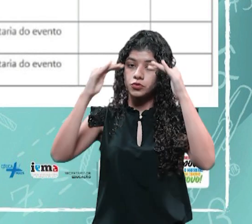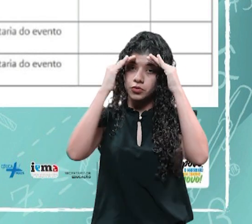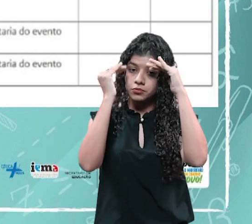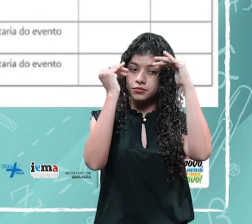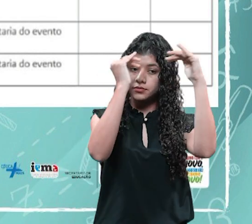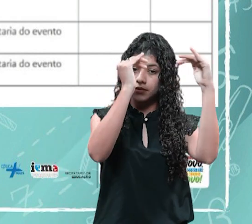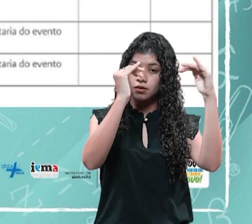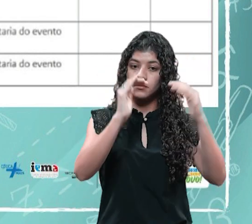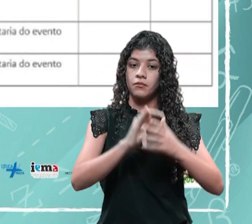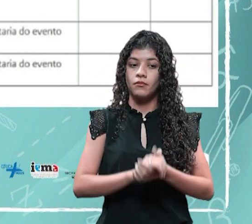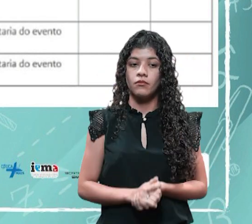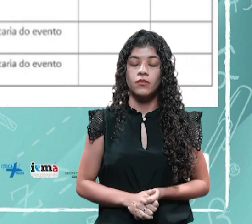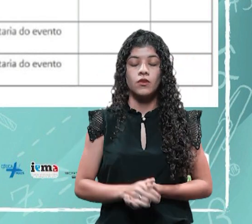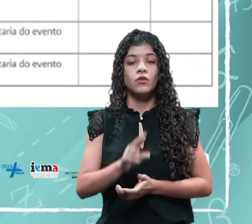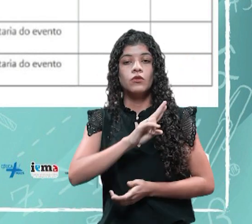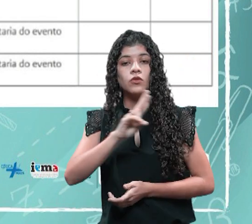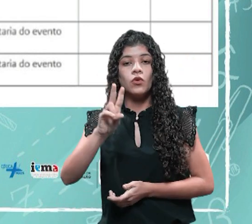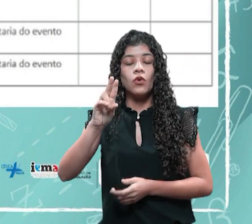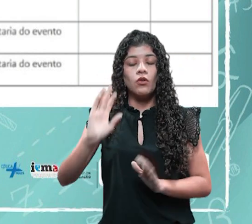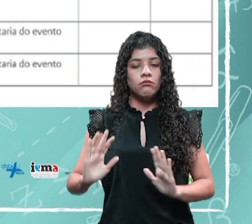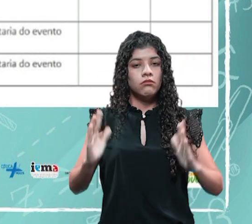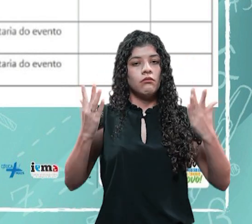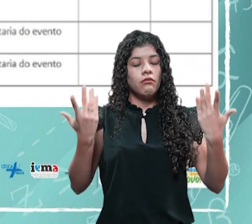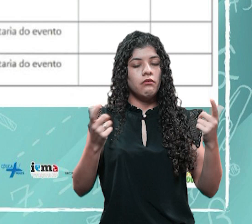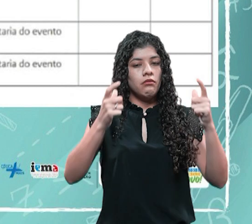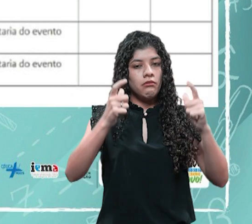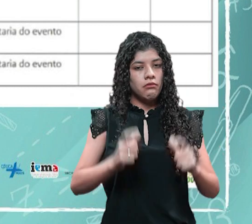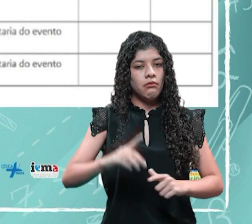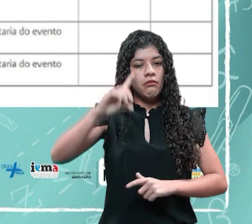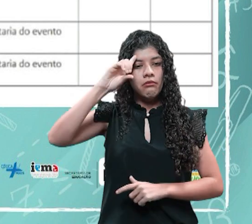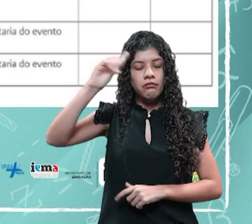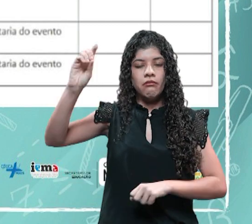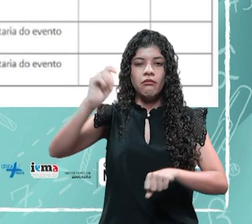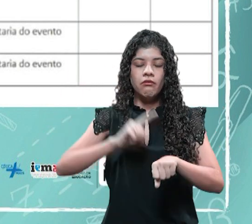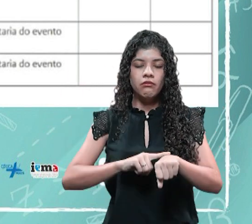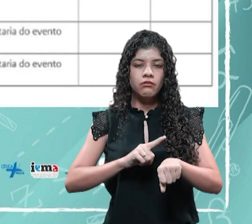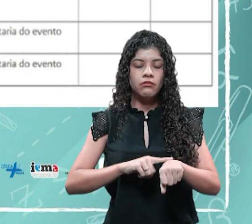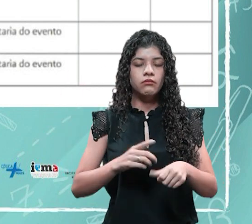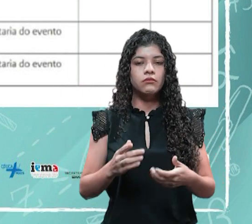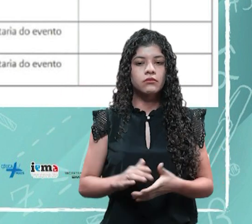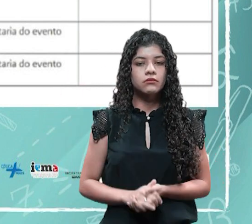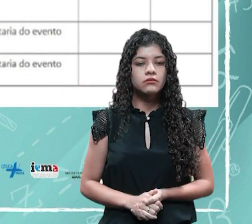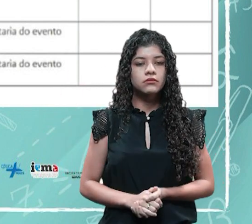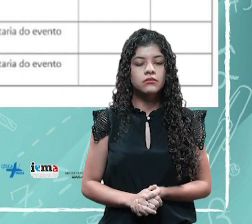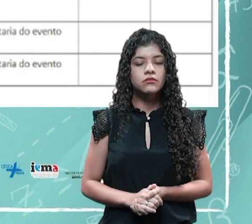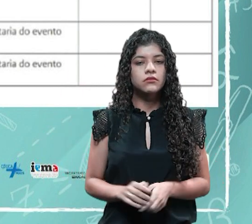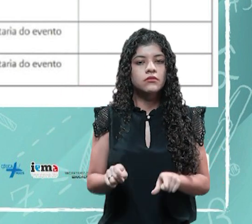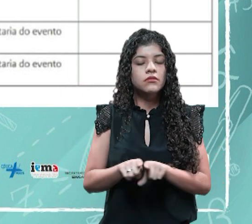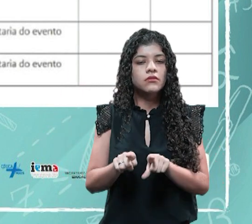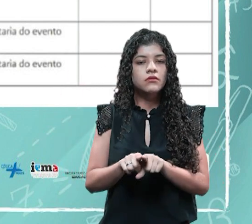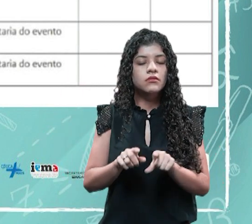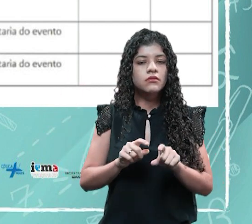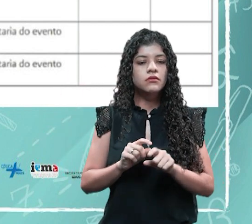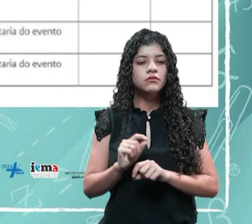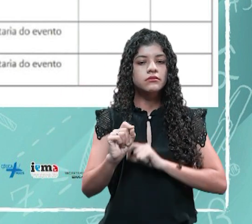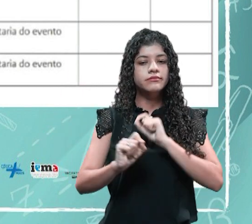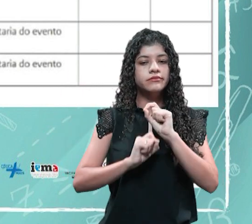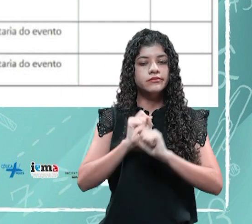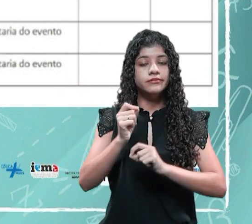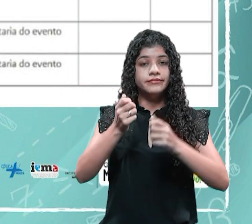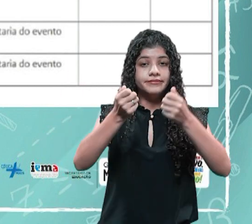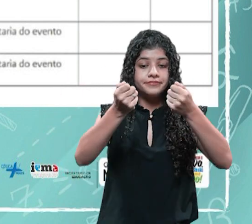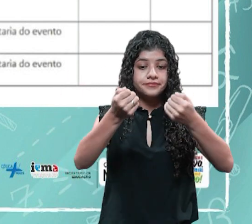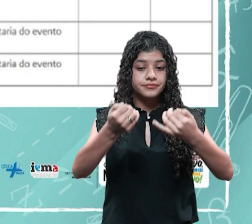como evento, o nome do evento, local, a data, o horário responsável. Mas, claro, a gente vai trabalhar